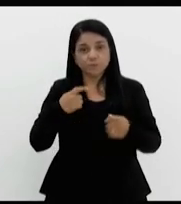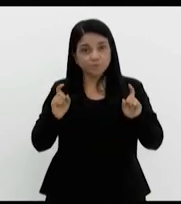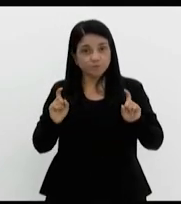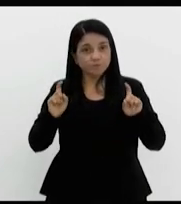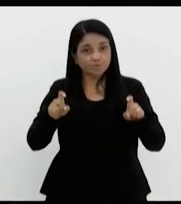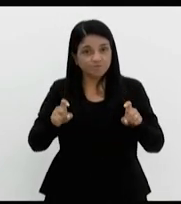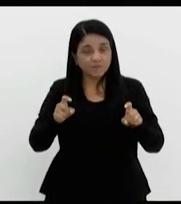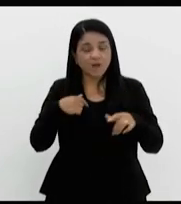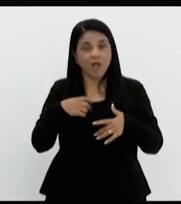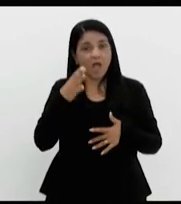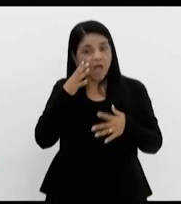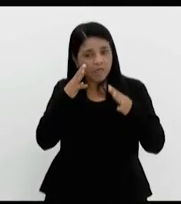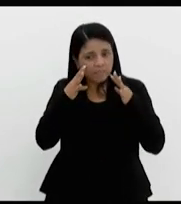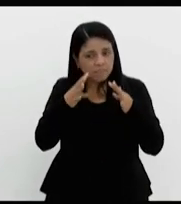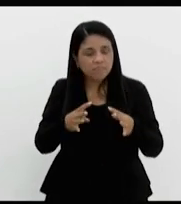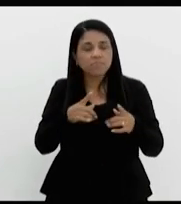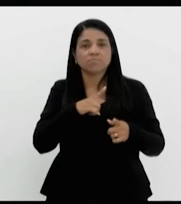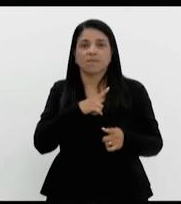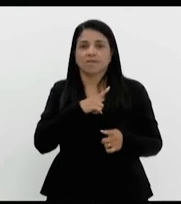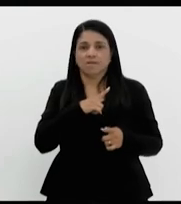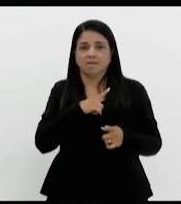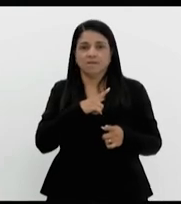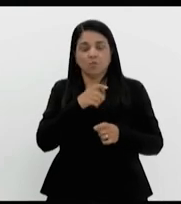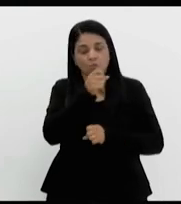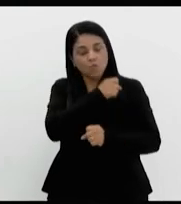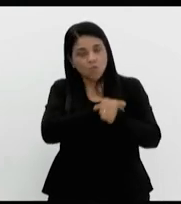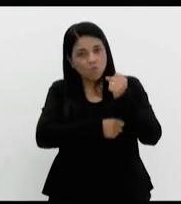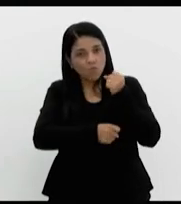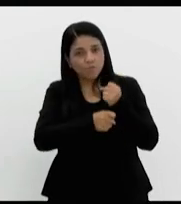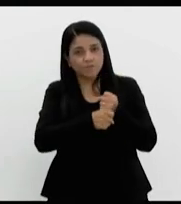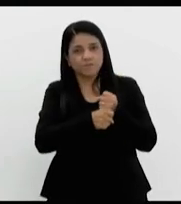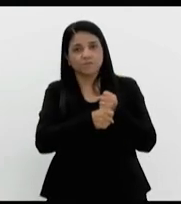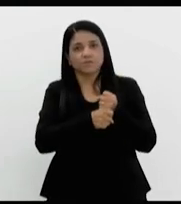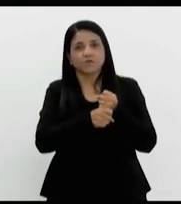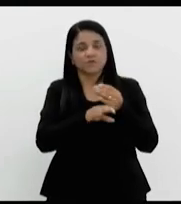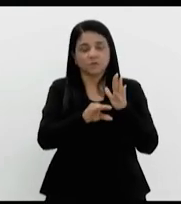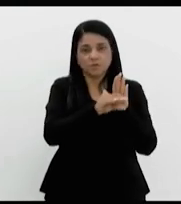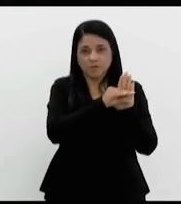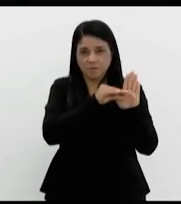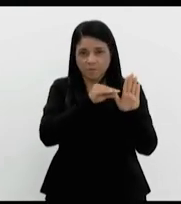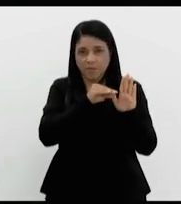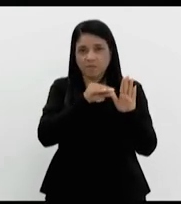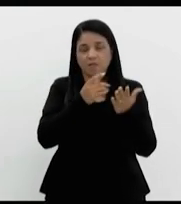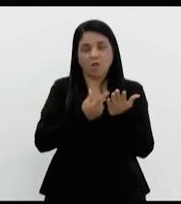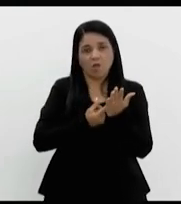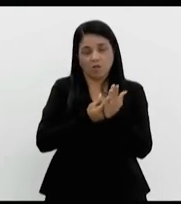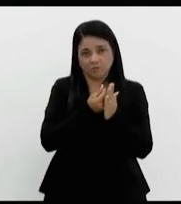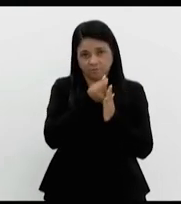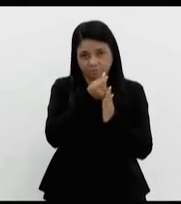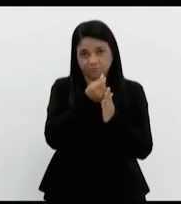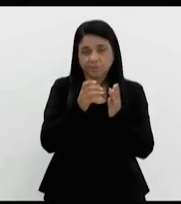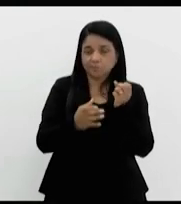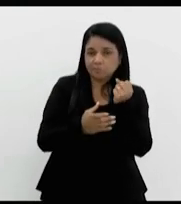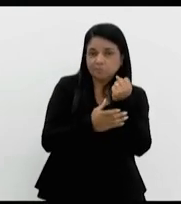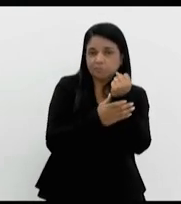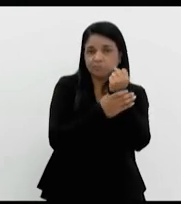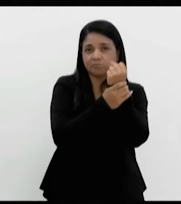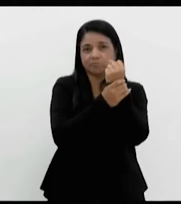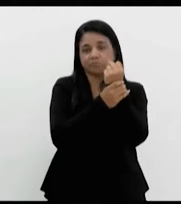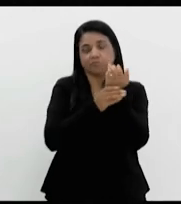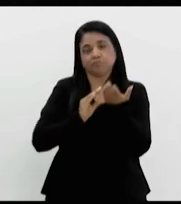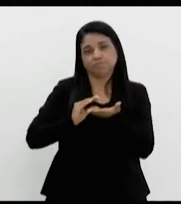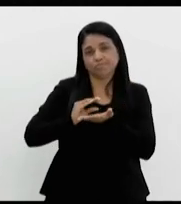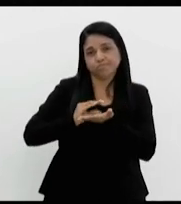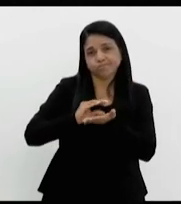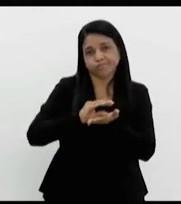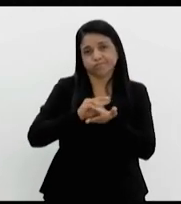muito atento a essa situação. No ano passado, eu fiz uma emenda orçamentária para garantir a verba